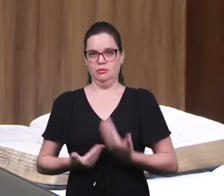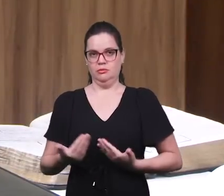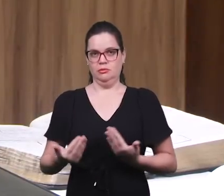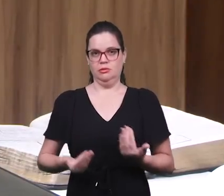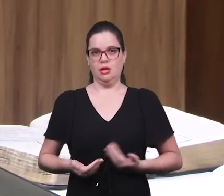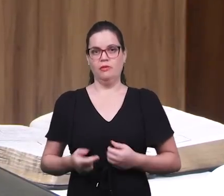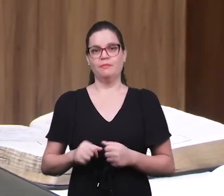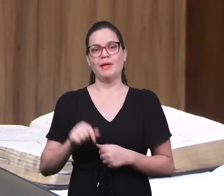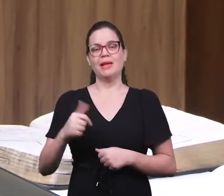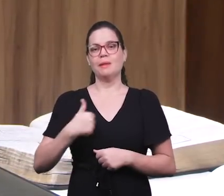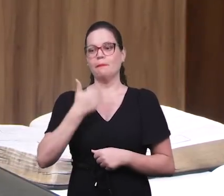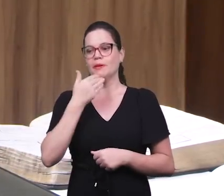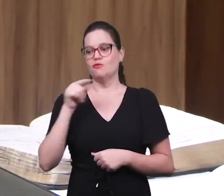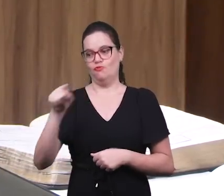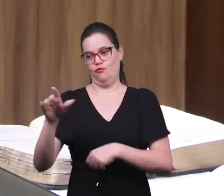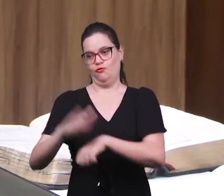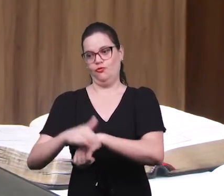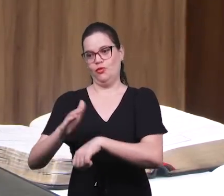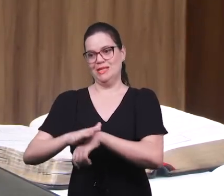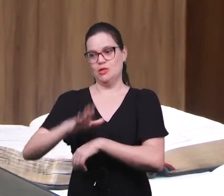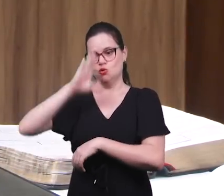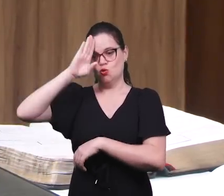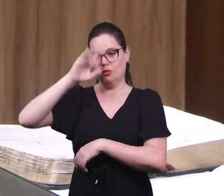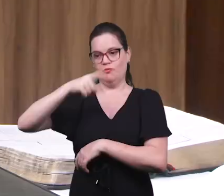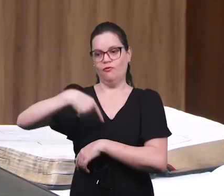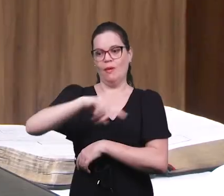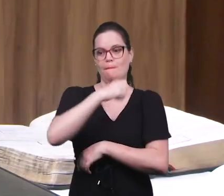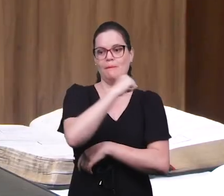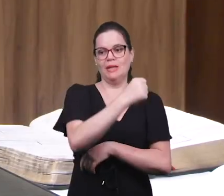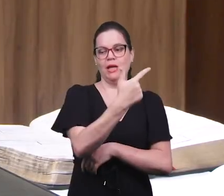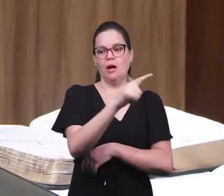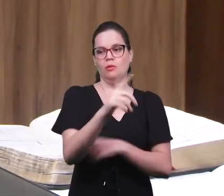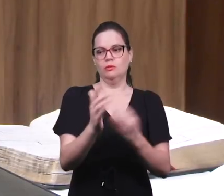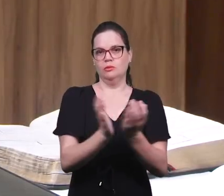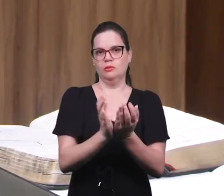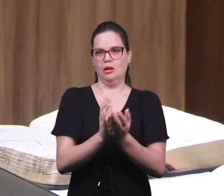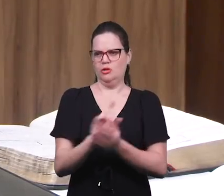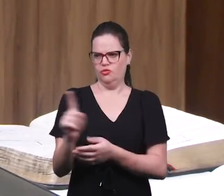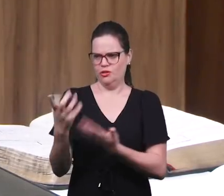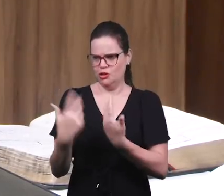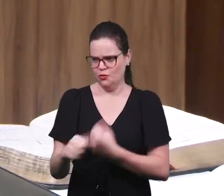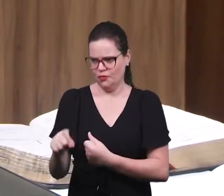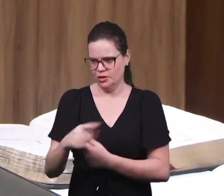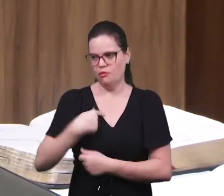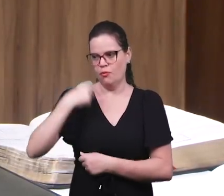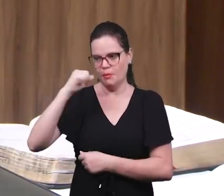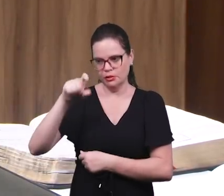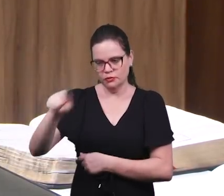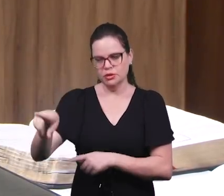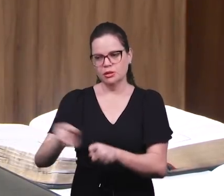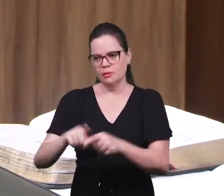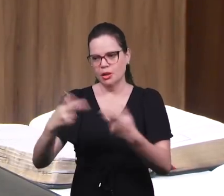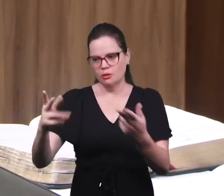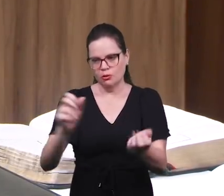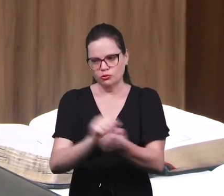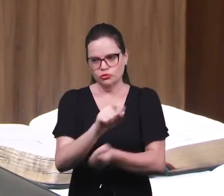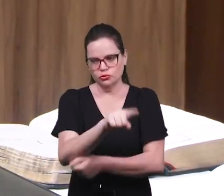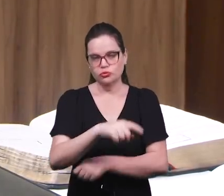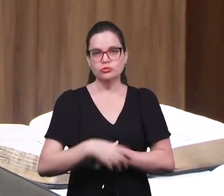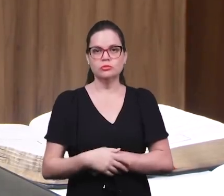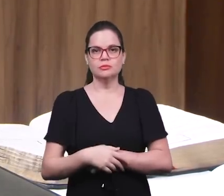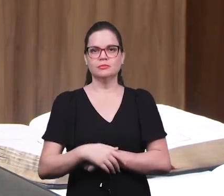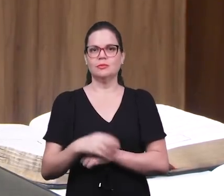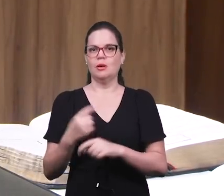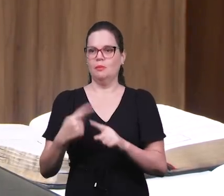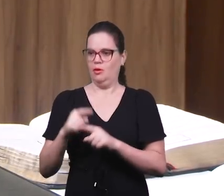executassem outros. E os soldados não aceitaram executar, ele mandou executar os soldados. Será que não aceitaram executar os outros daqui, que negavam a